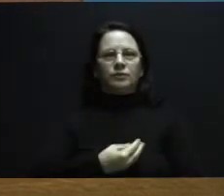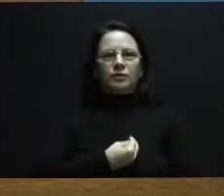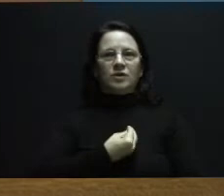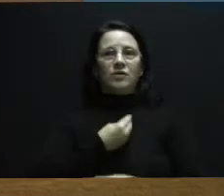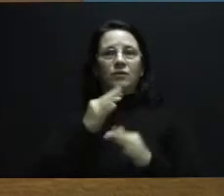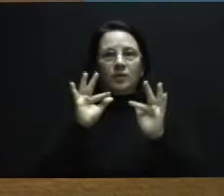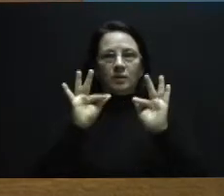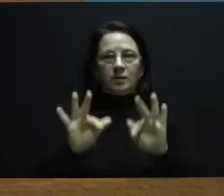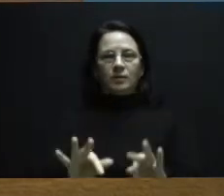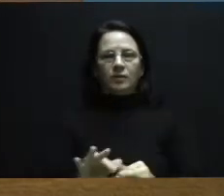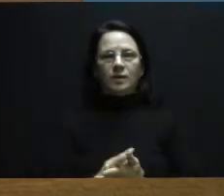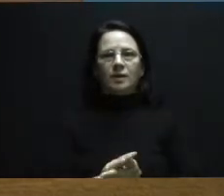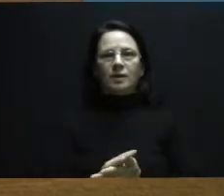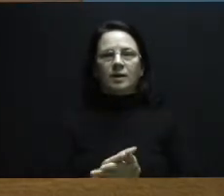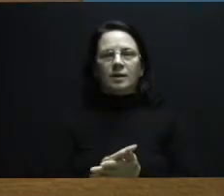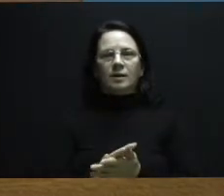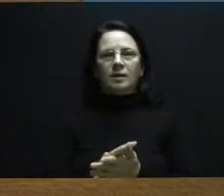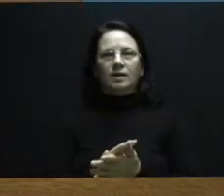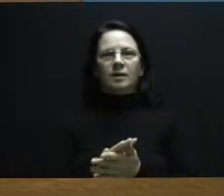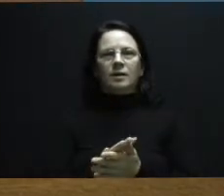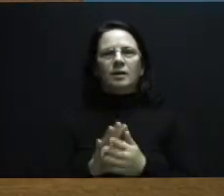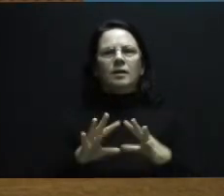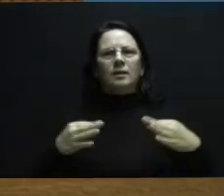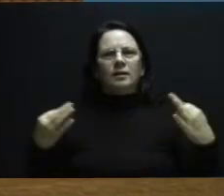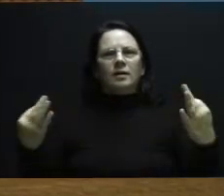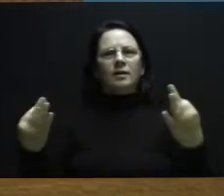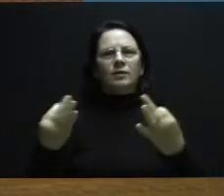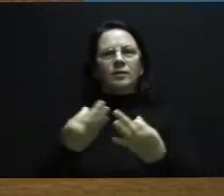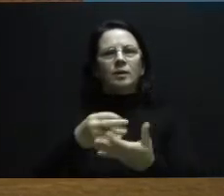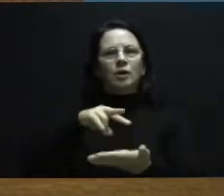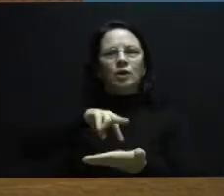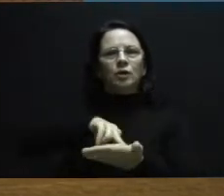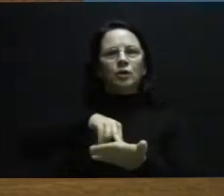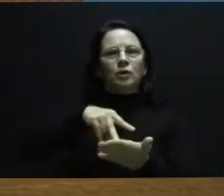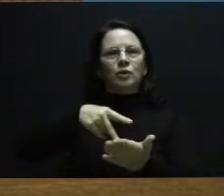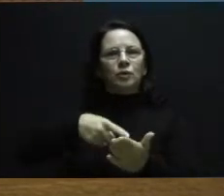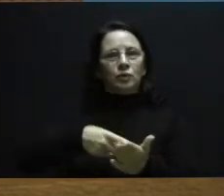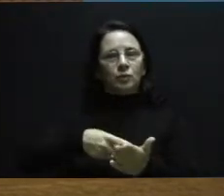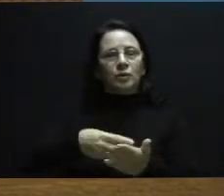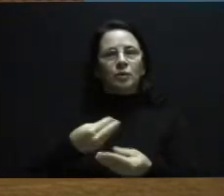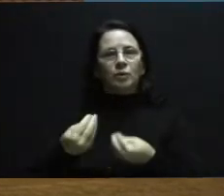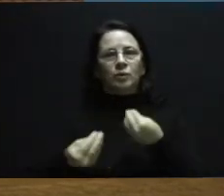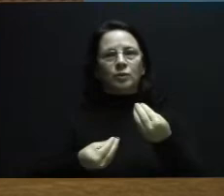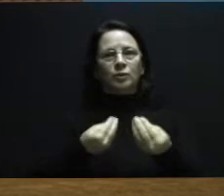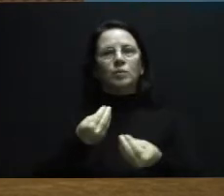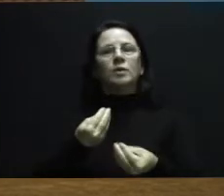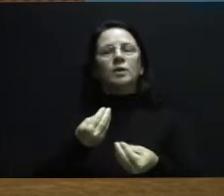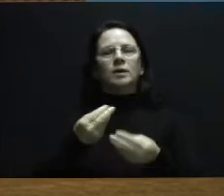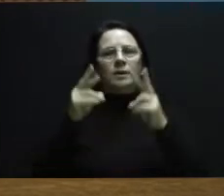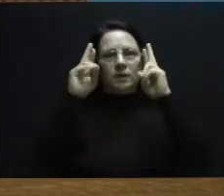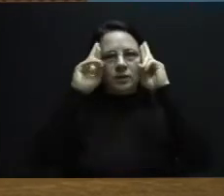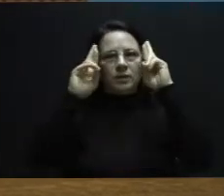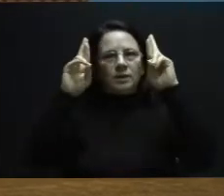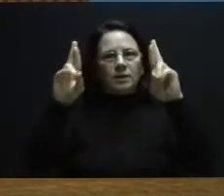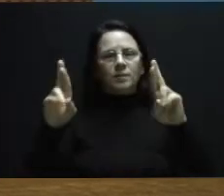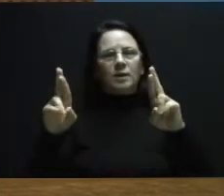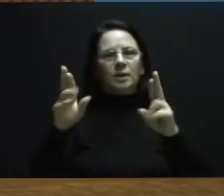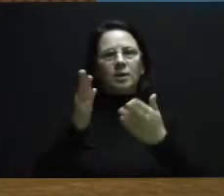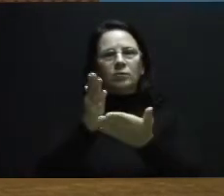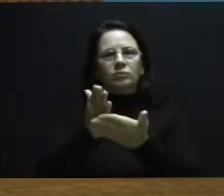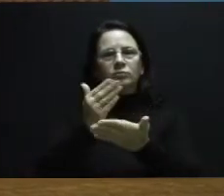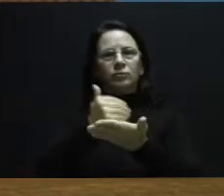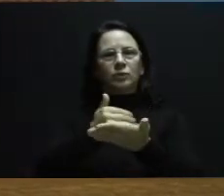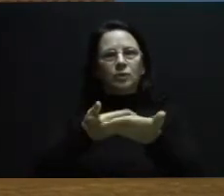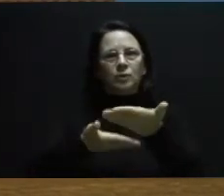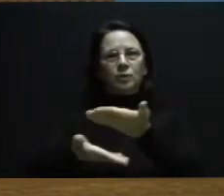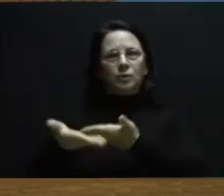na harmonia familiar que aprendemos o significado, na prática, do que é o respeito, a partilha,